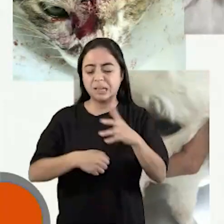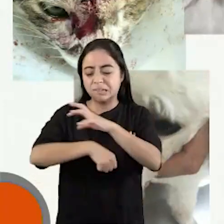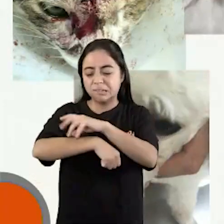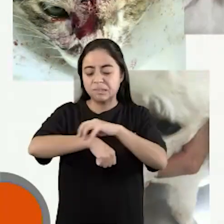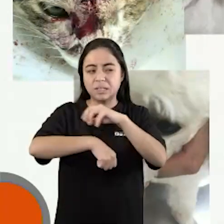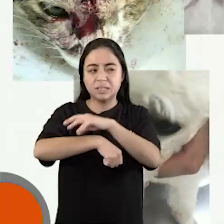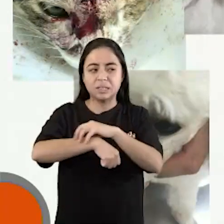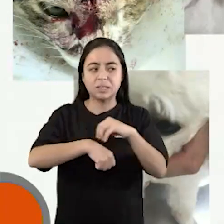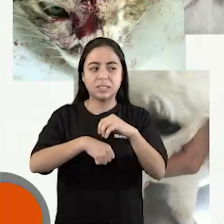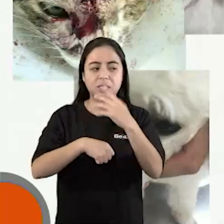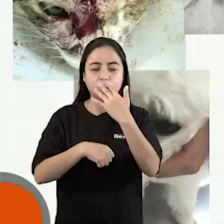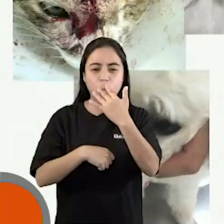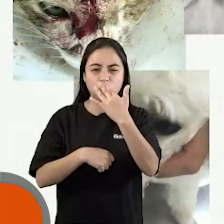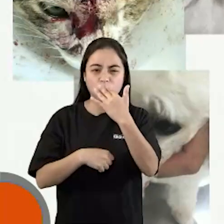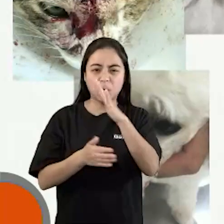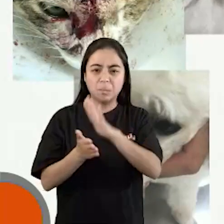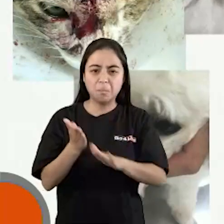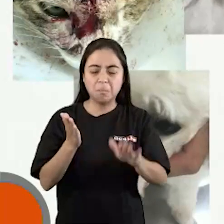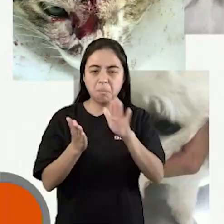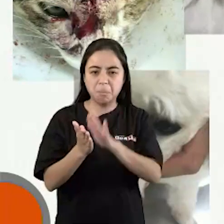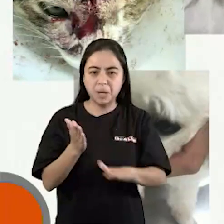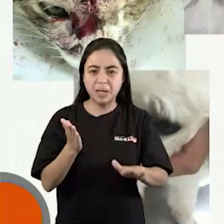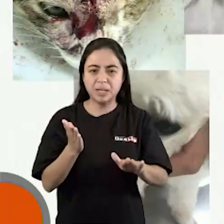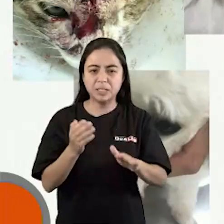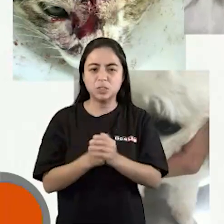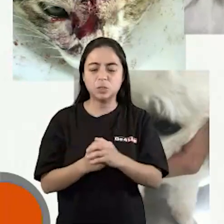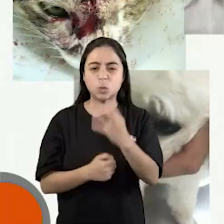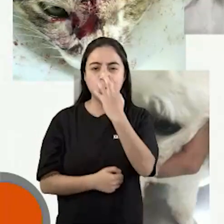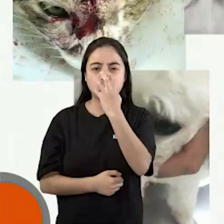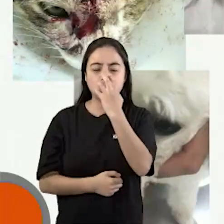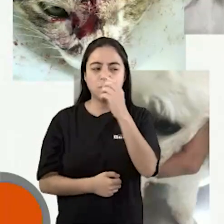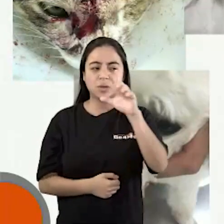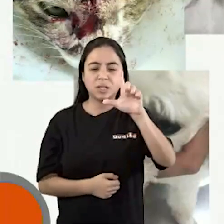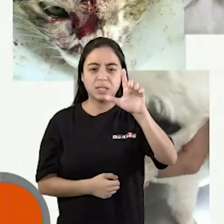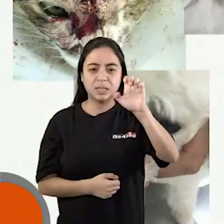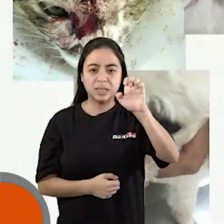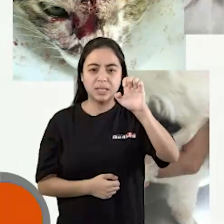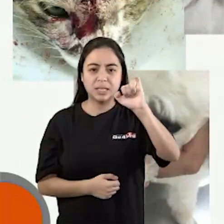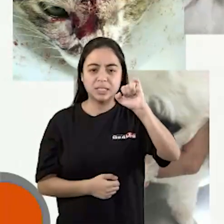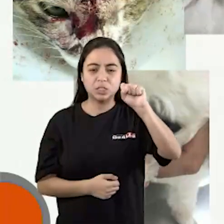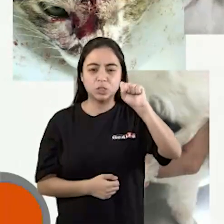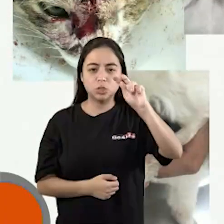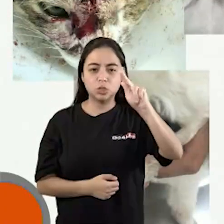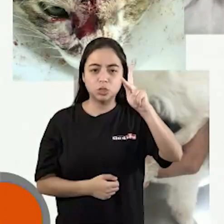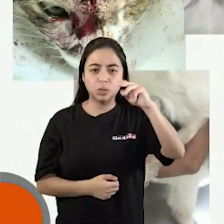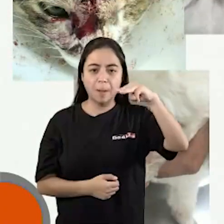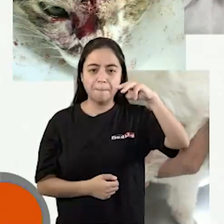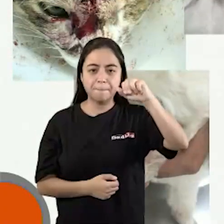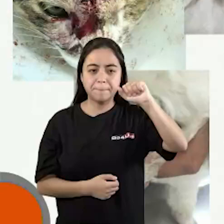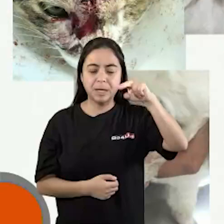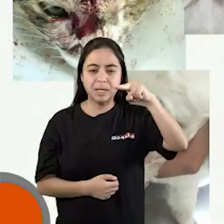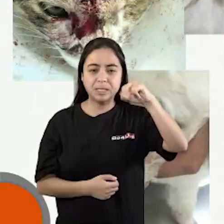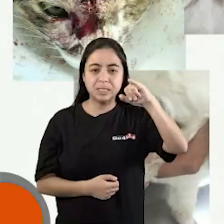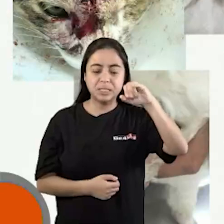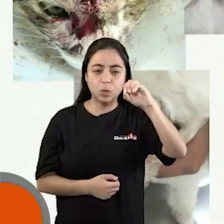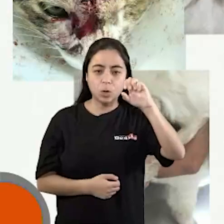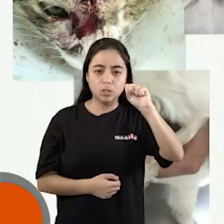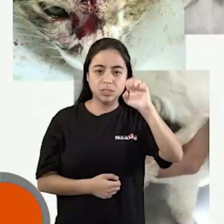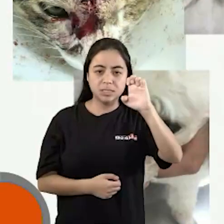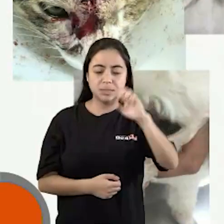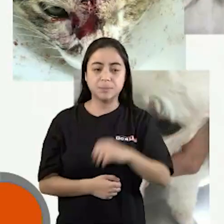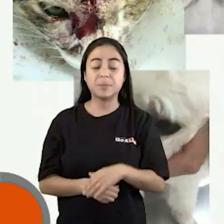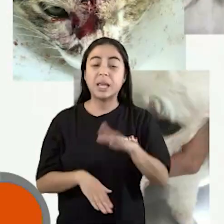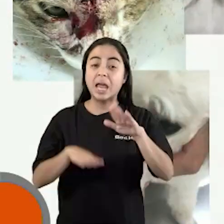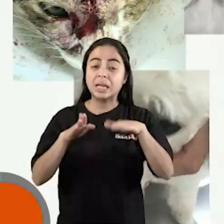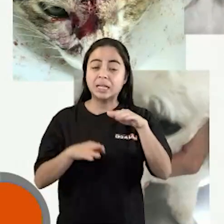ulcerativa despigmentada em placa em um cão é leishmaniose. Então, às vezes o diagnóstico está